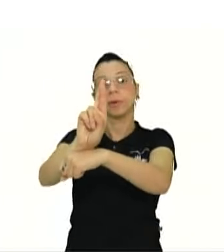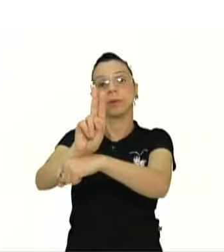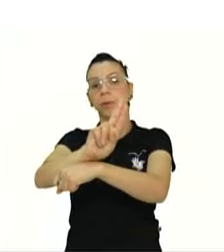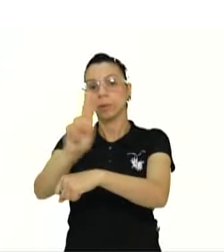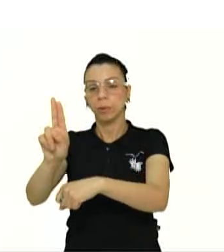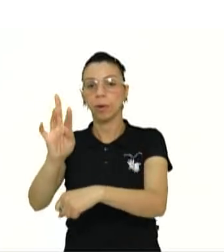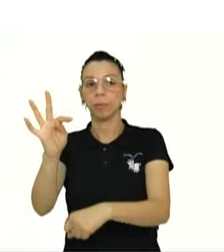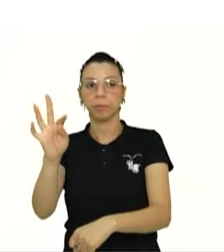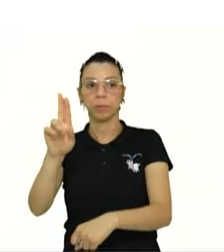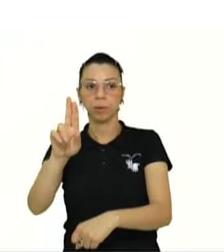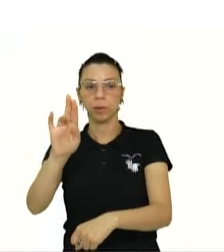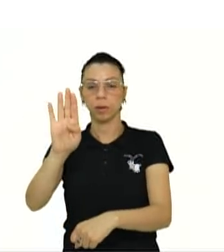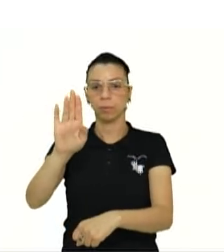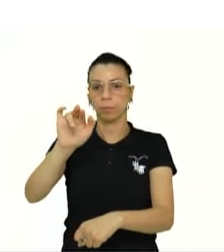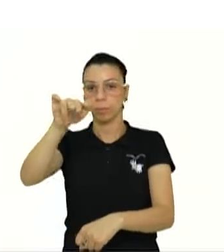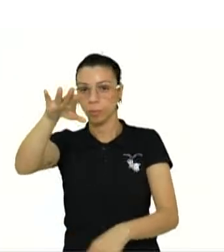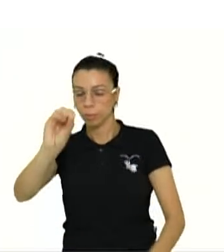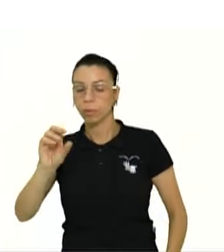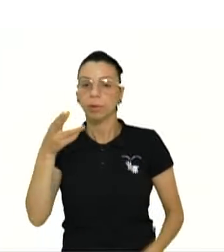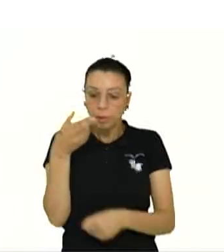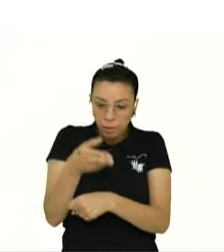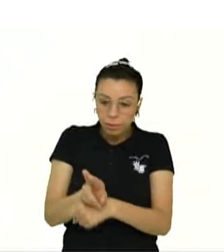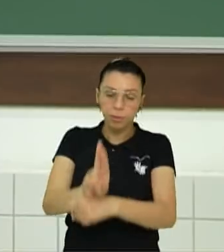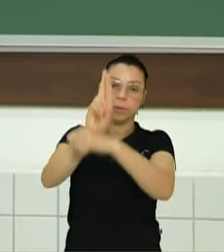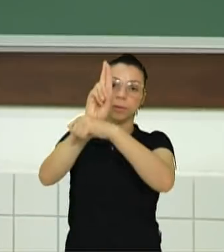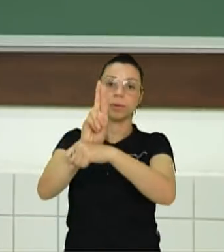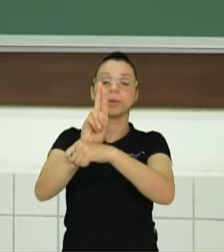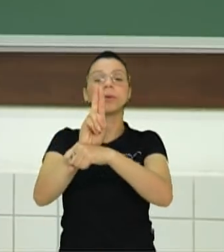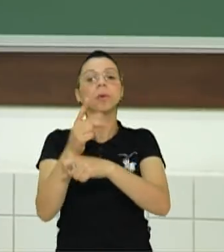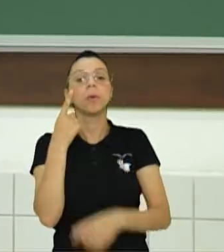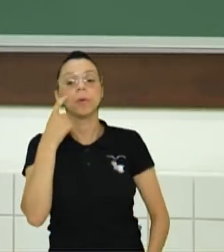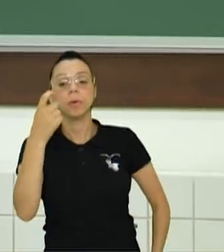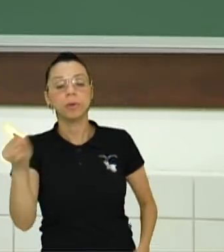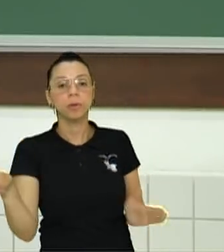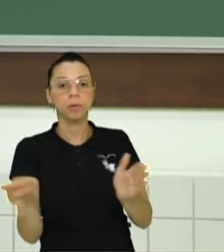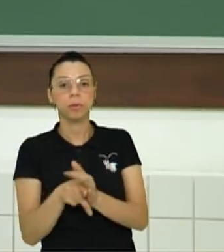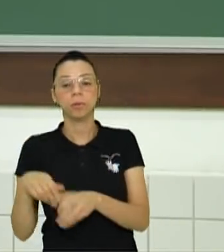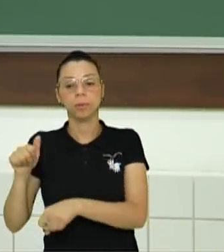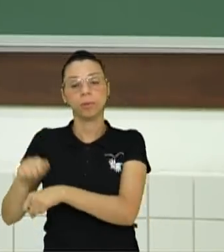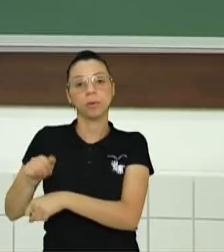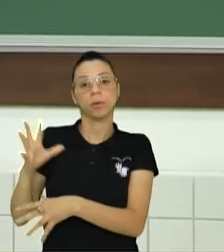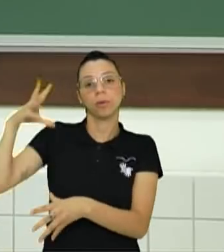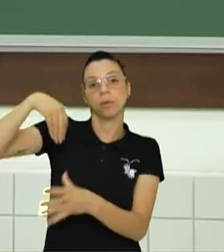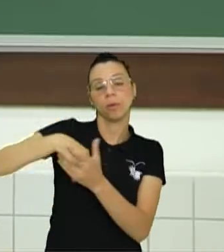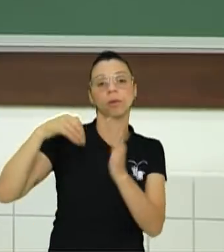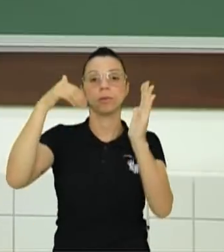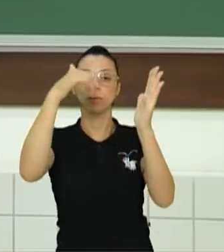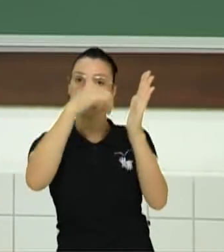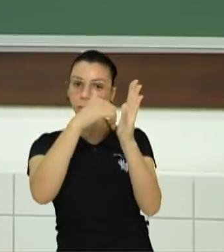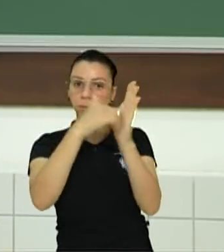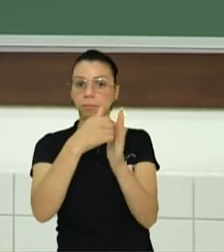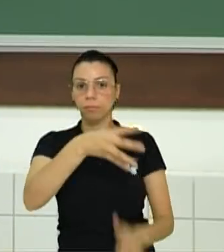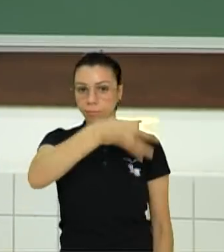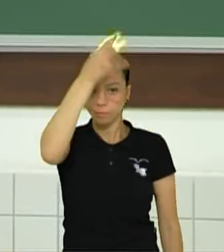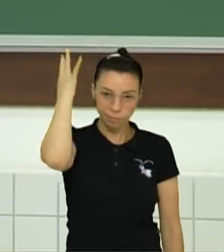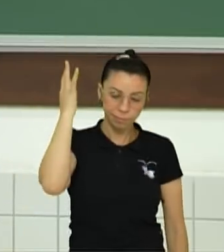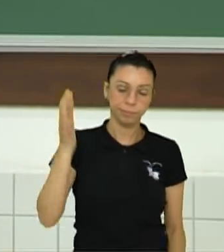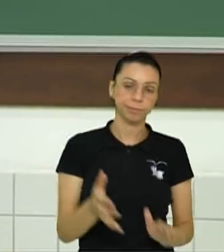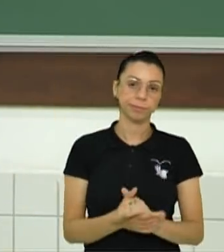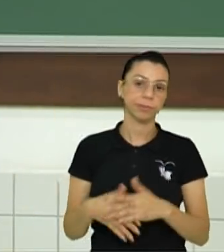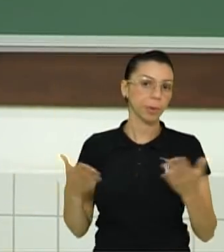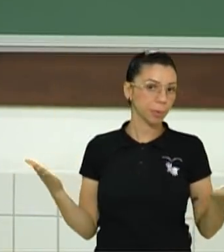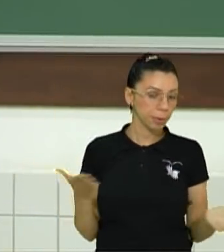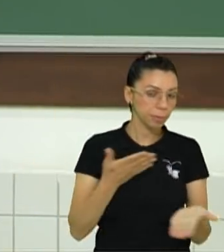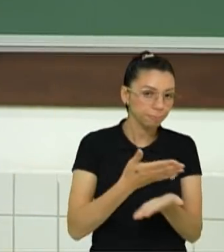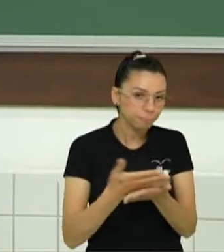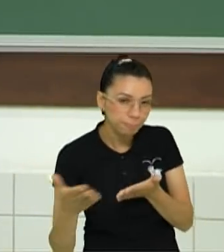dele, que representasse os interesses dos plebeus dentro do Senado romano. Então, agora, a